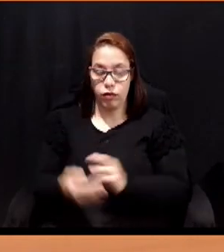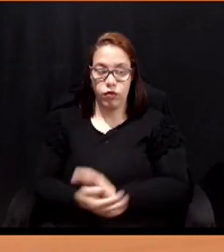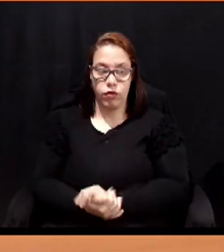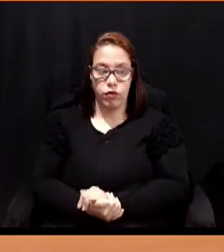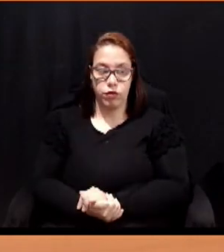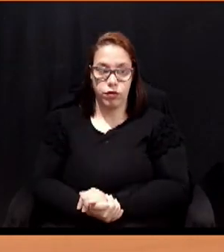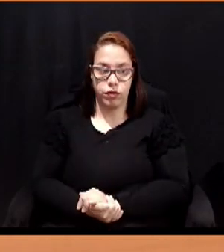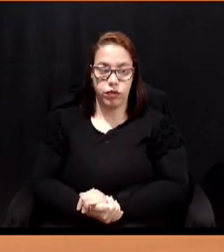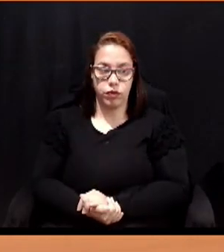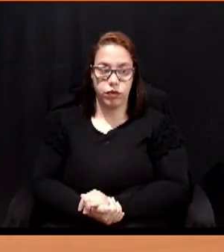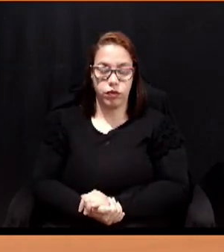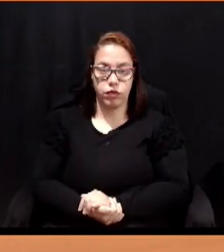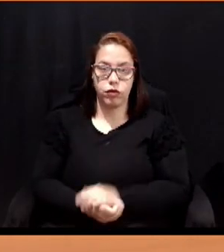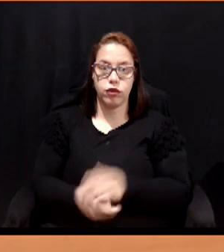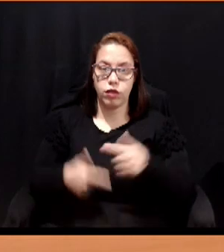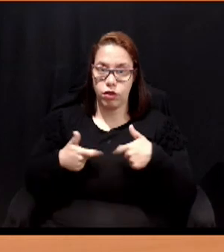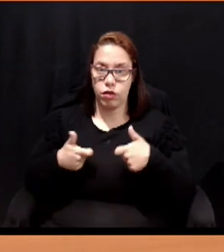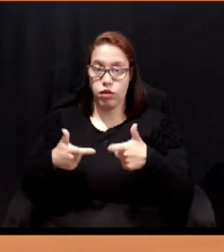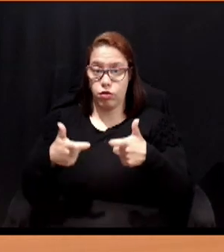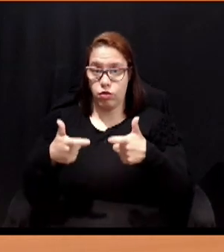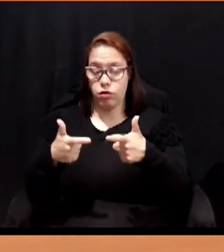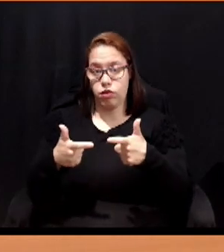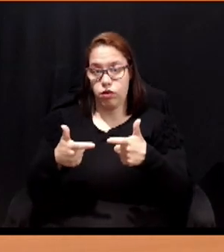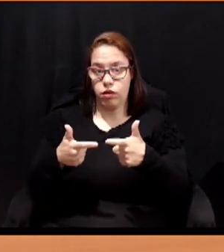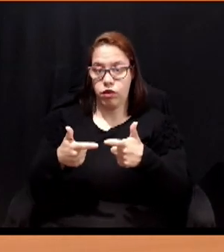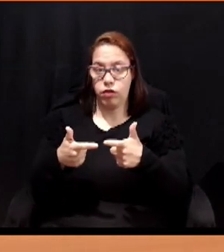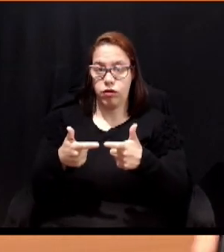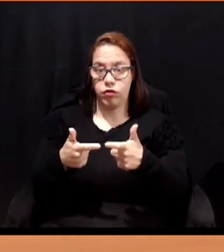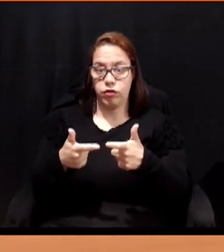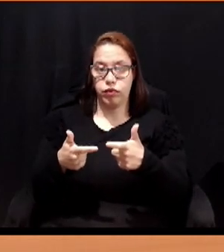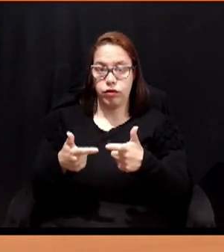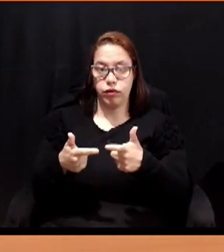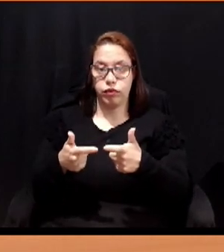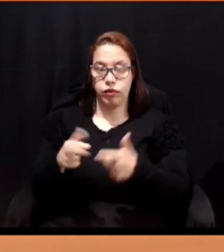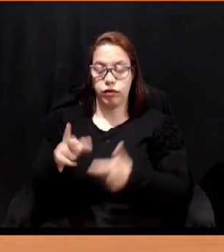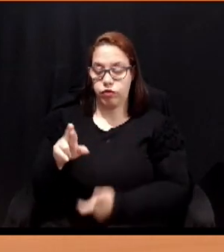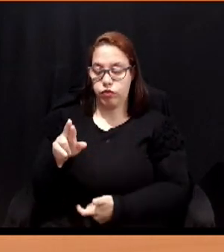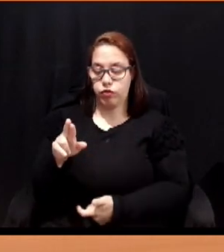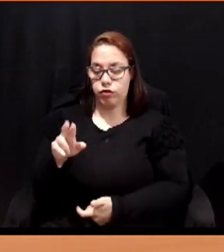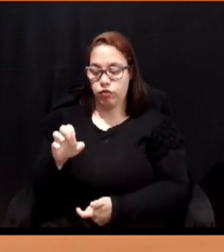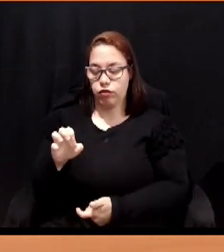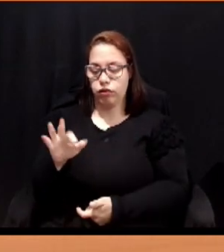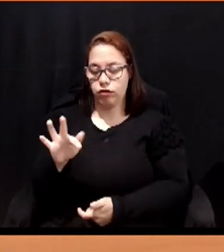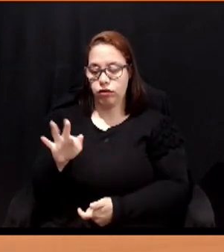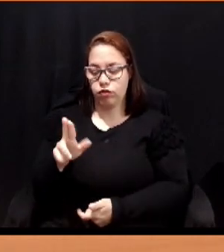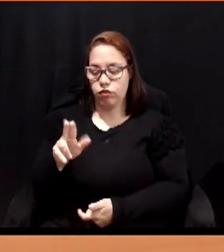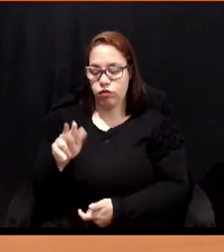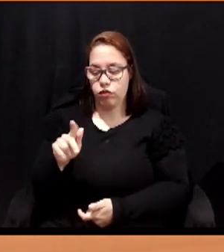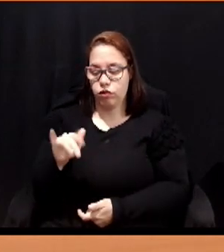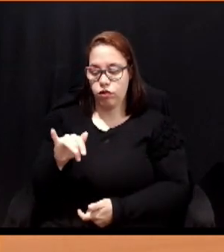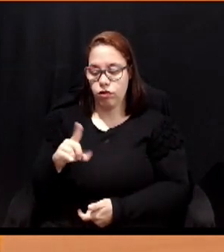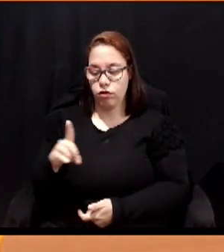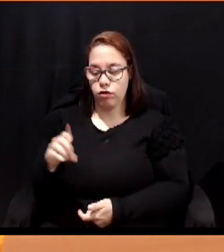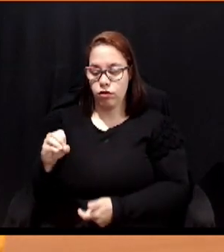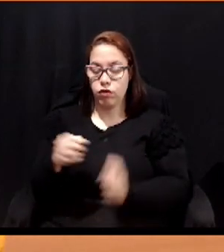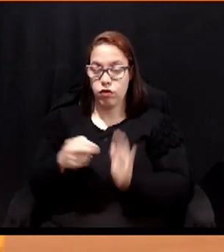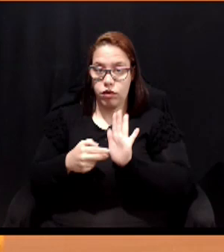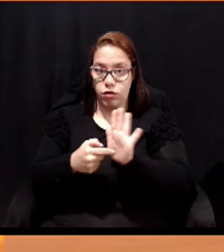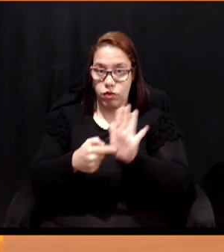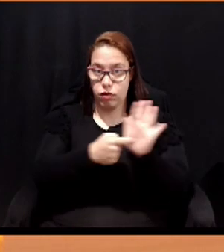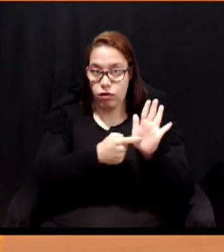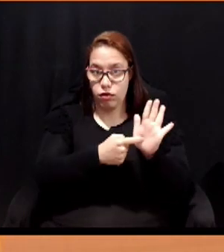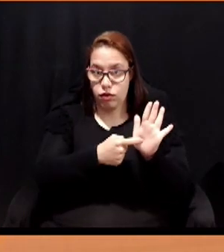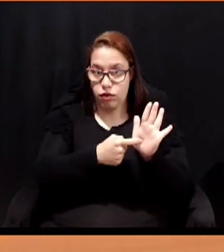períodos de guerra, né? Então a gente acaba tendo bastante refugiado. Uhum. E eles apresentaram que cada uma das populações tem